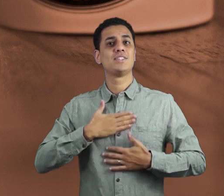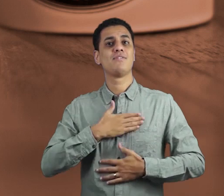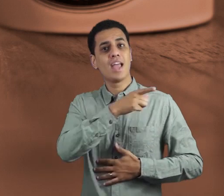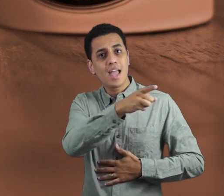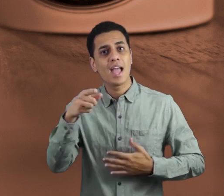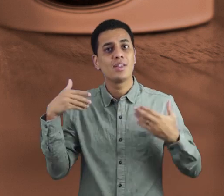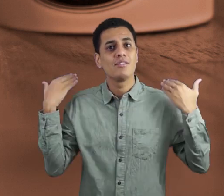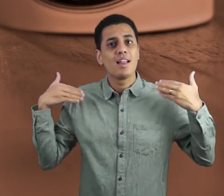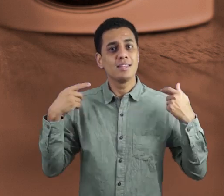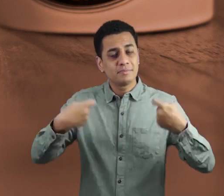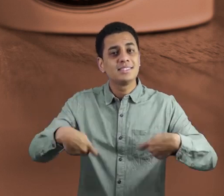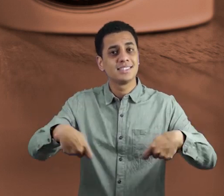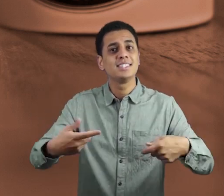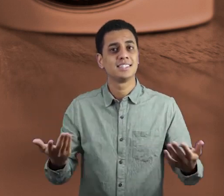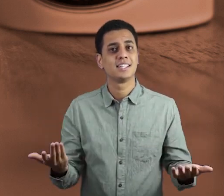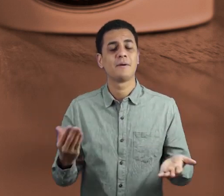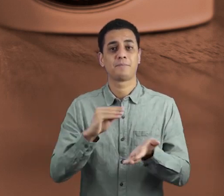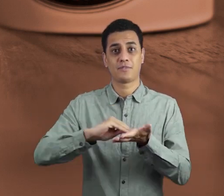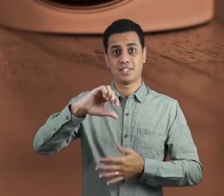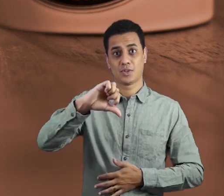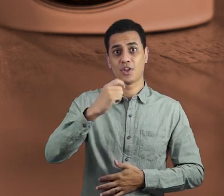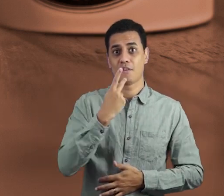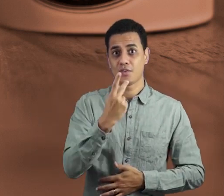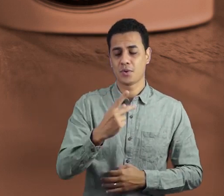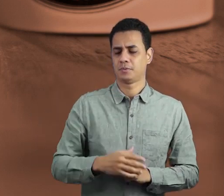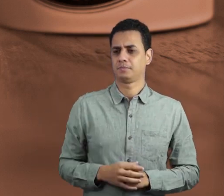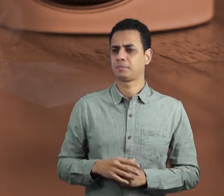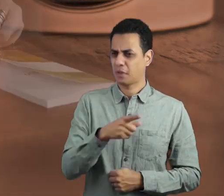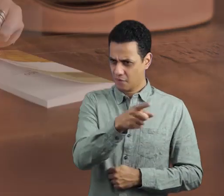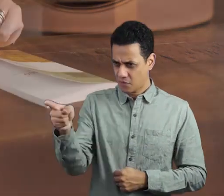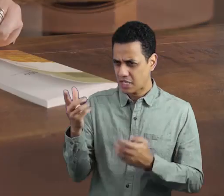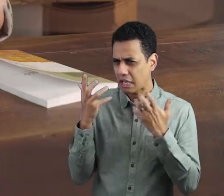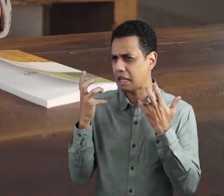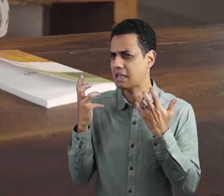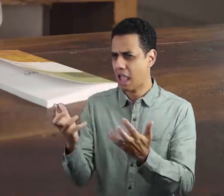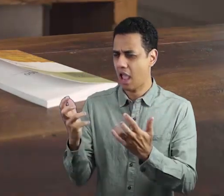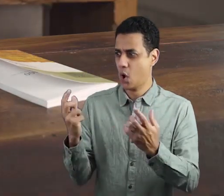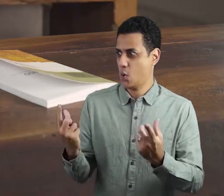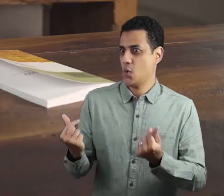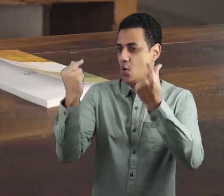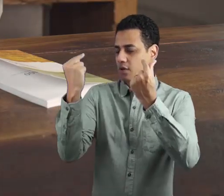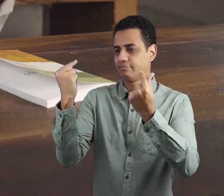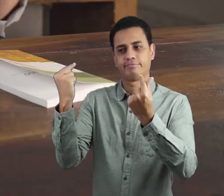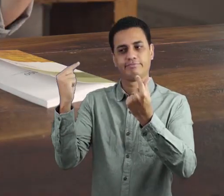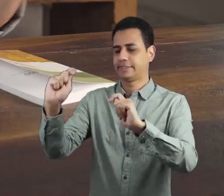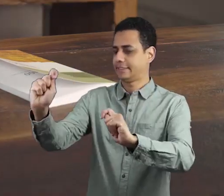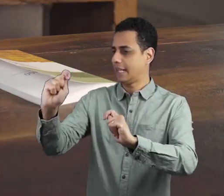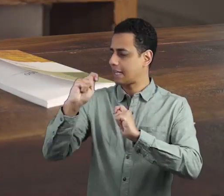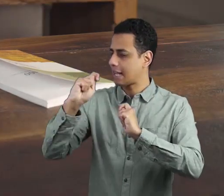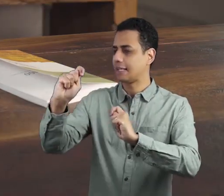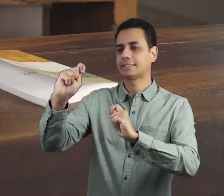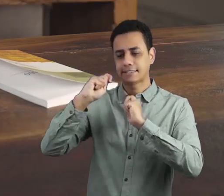tentação, em armadilhas, em muitos desejos descontrolados e nocivos. Você e eu conhecemos a